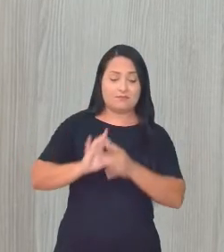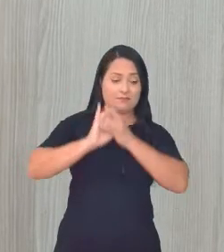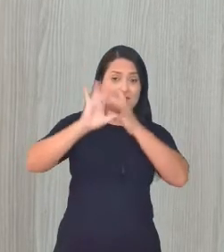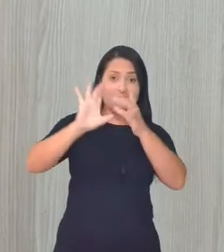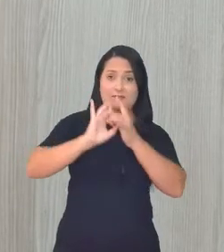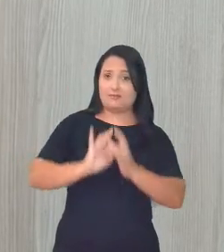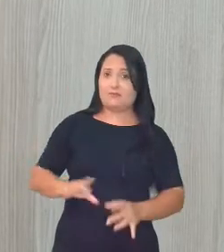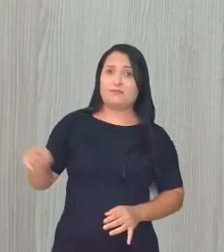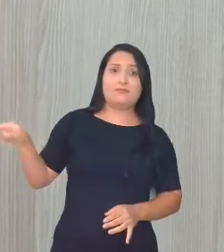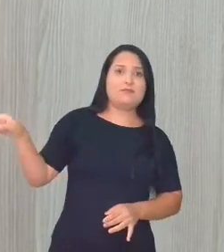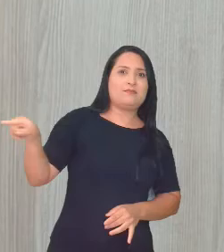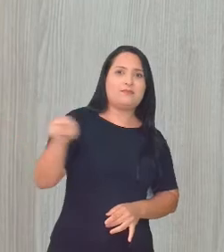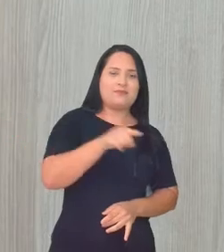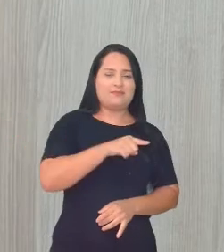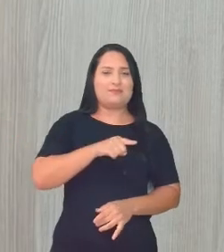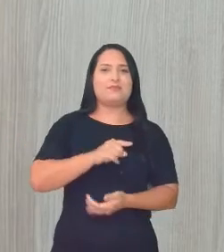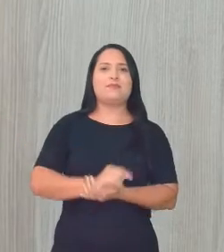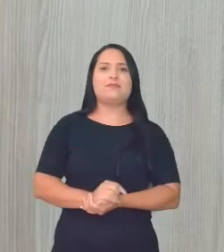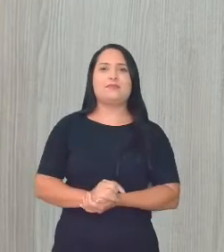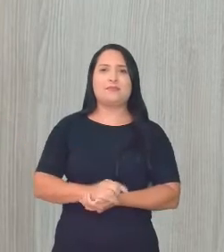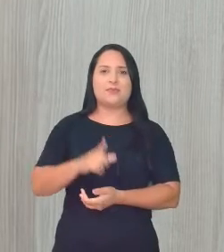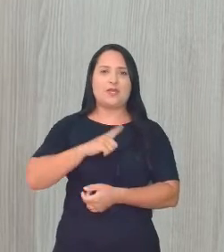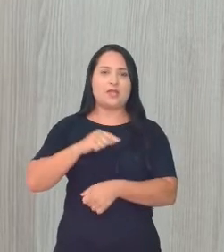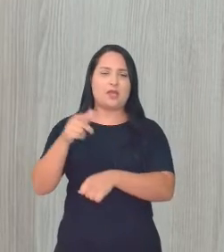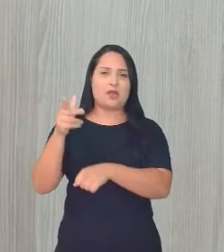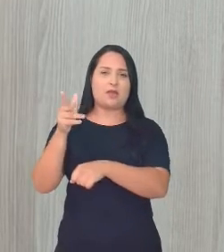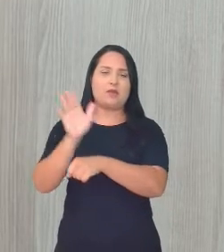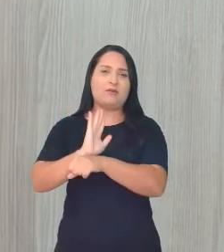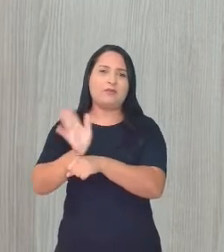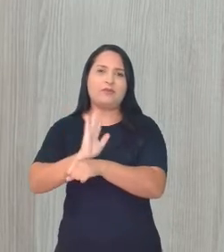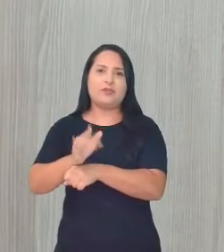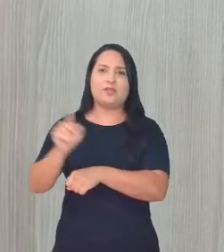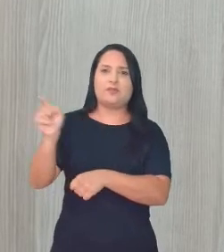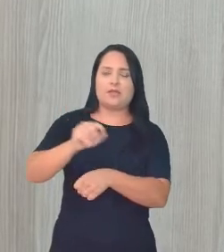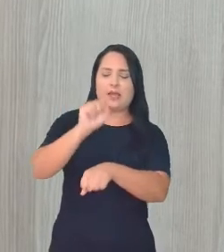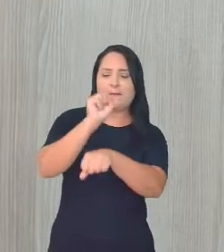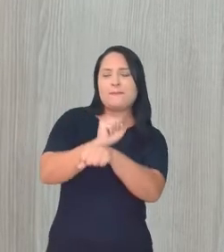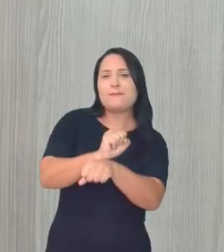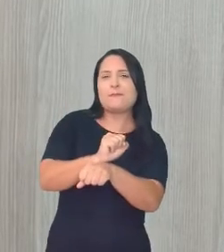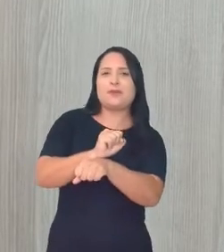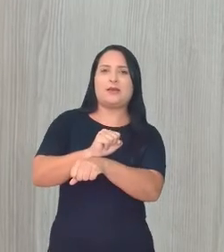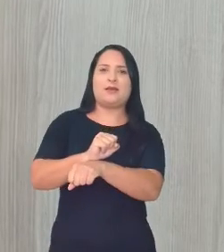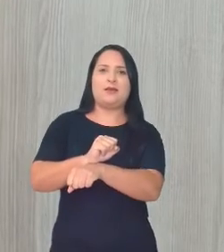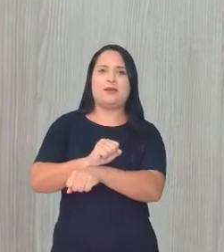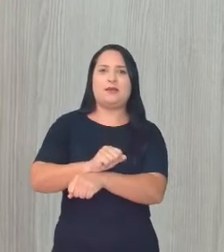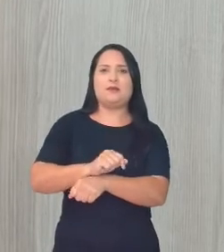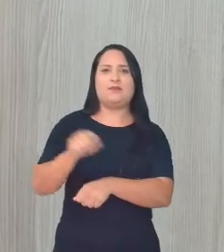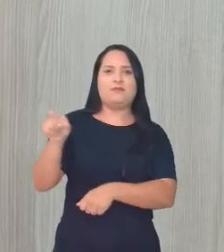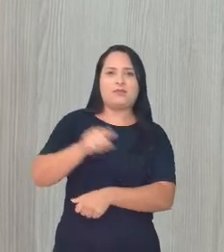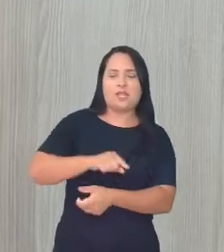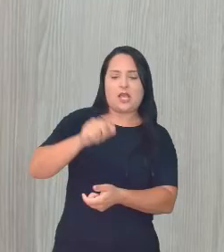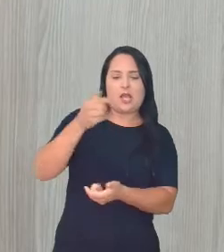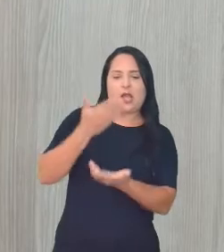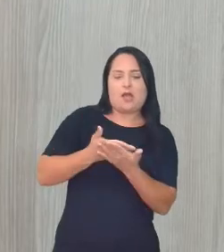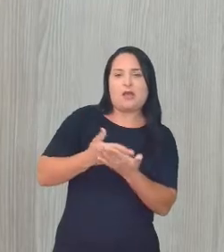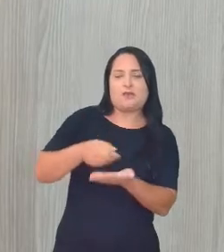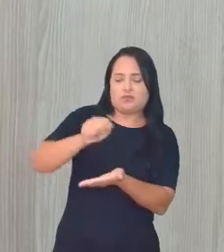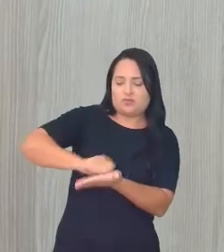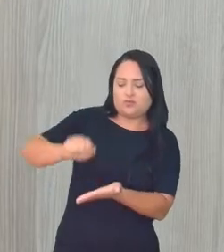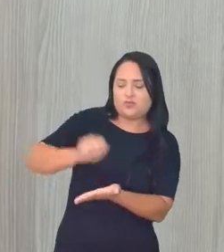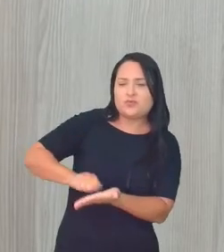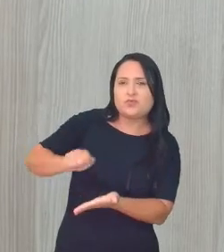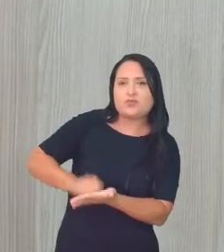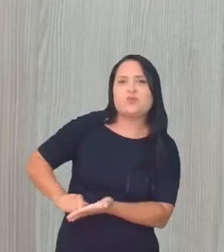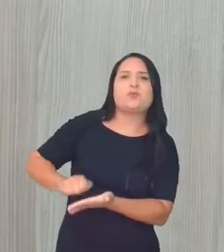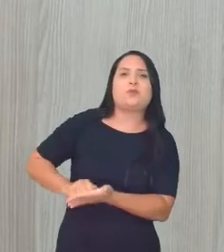para vocês. E tem a magia, né? Videozinho que você pode ir pausando. Aí você é aquele estudante que gosta de anotar. Aí,